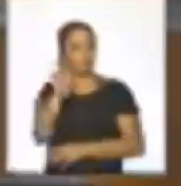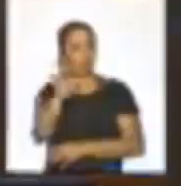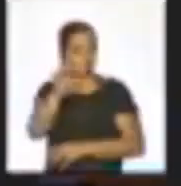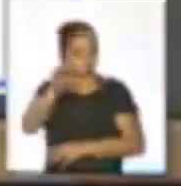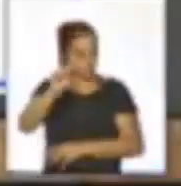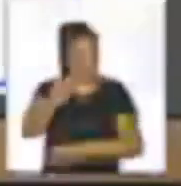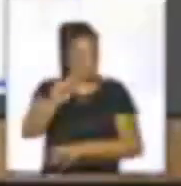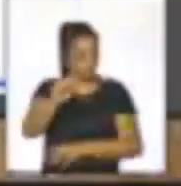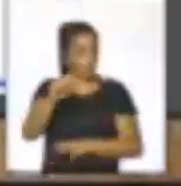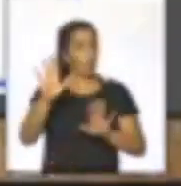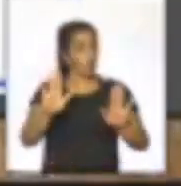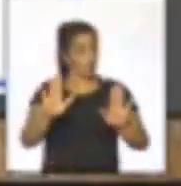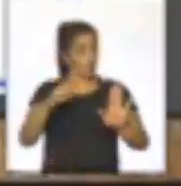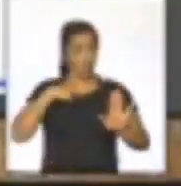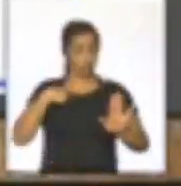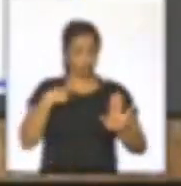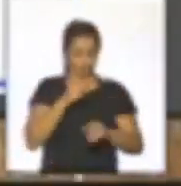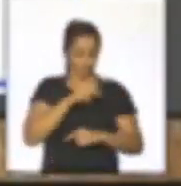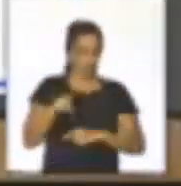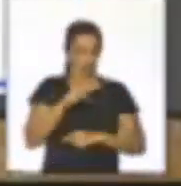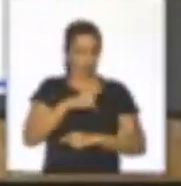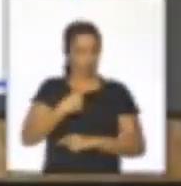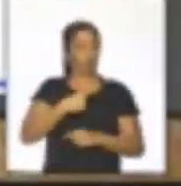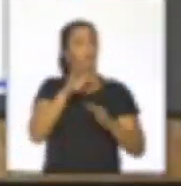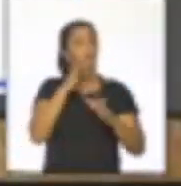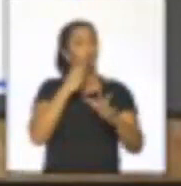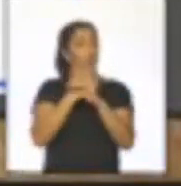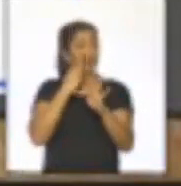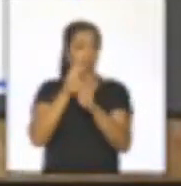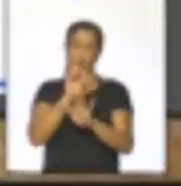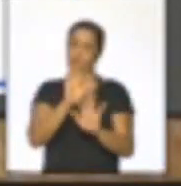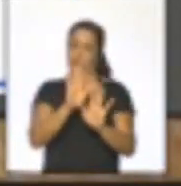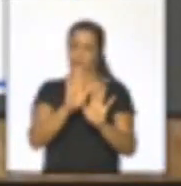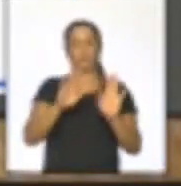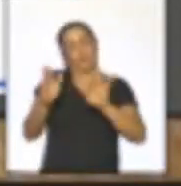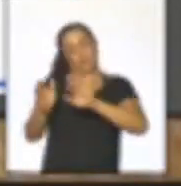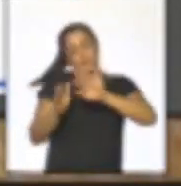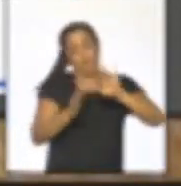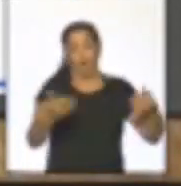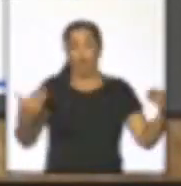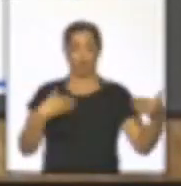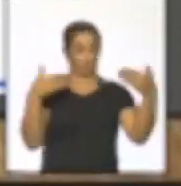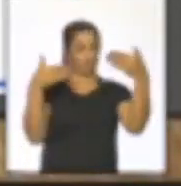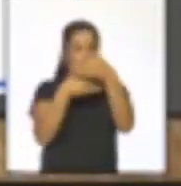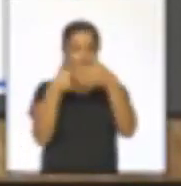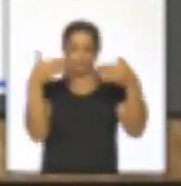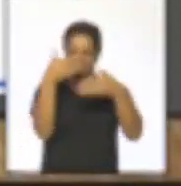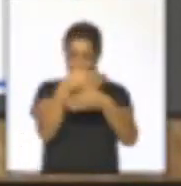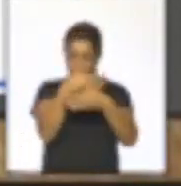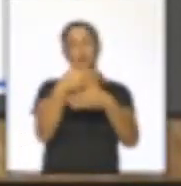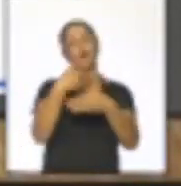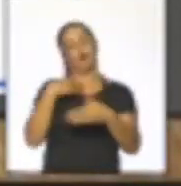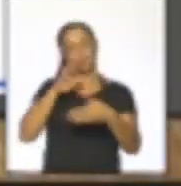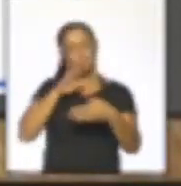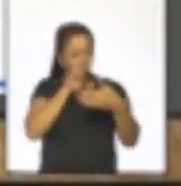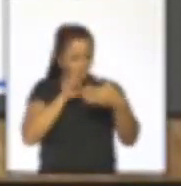na minha meu PowerPoint. Olha só que chique,